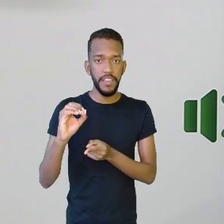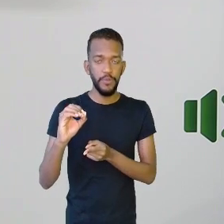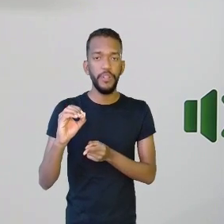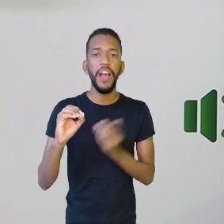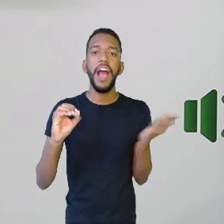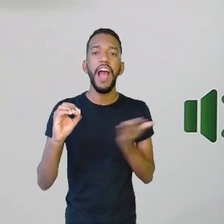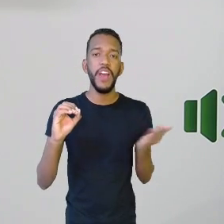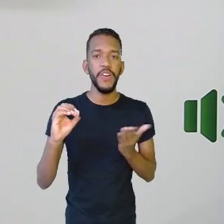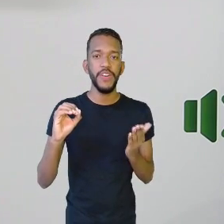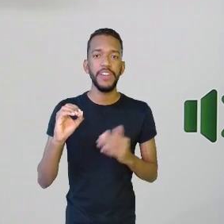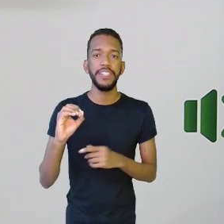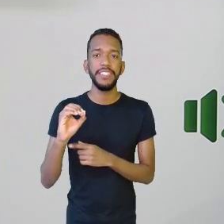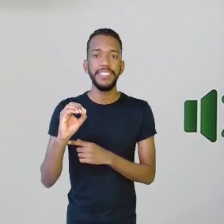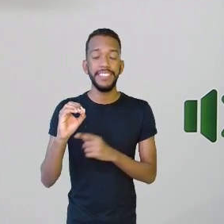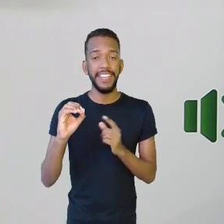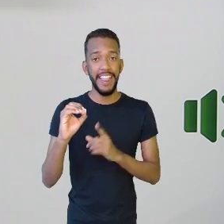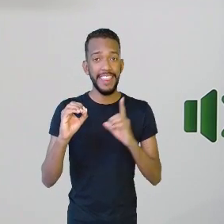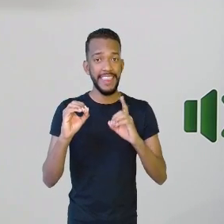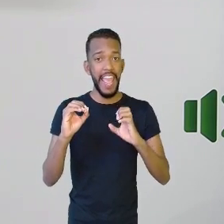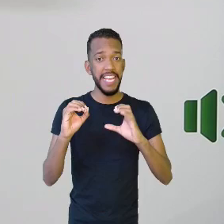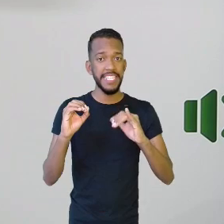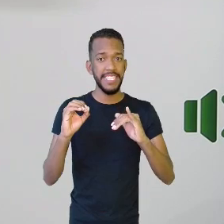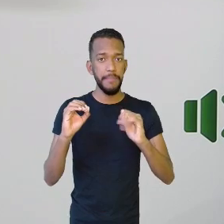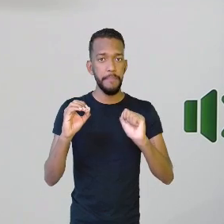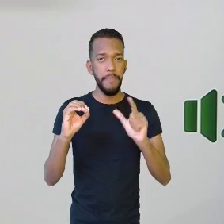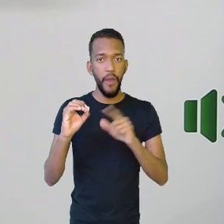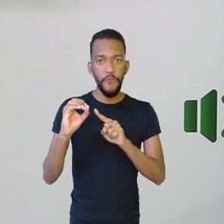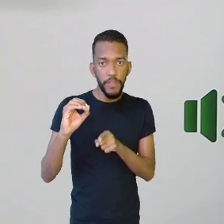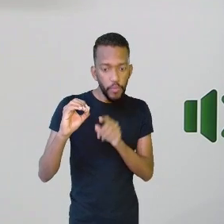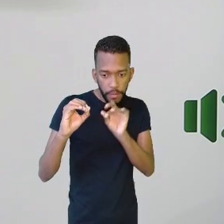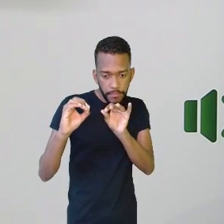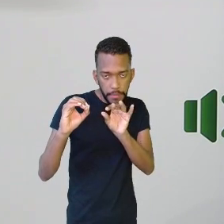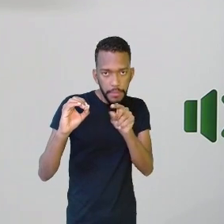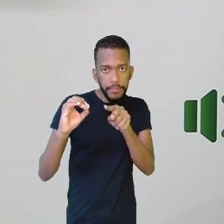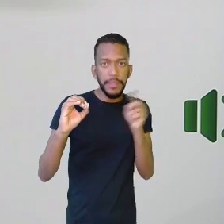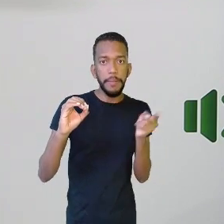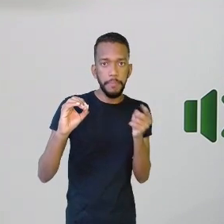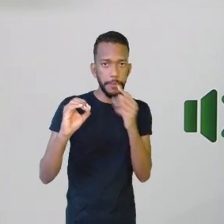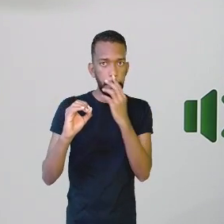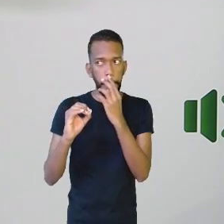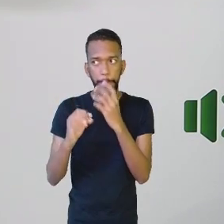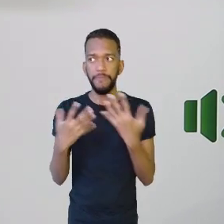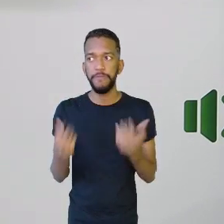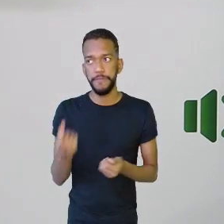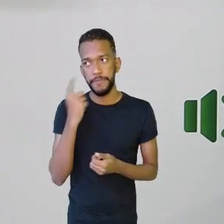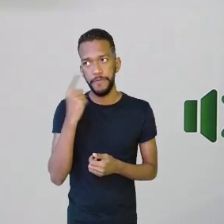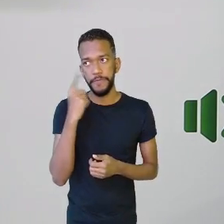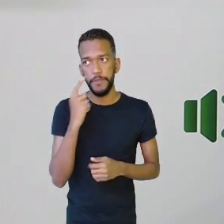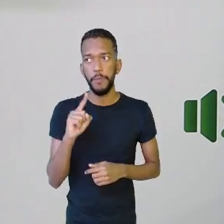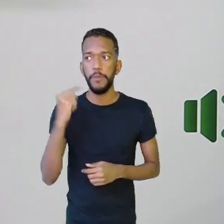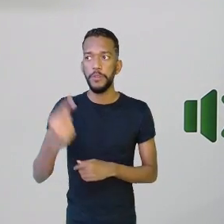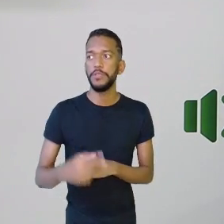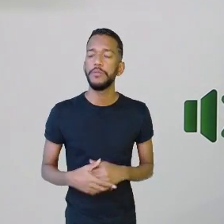veio a parte decimal. Lembraram, não foi? Muito bem. Vamos ver o próximo.